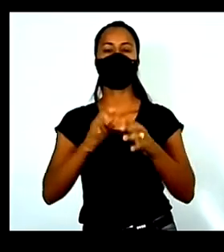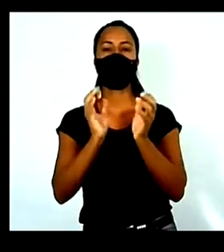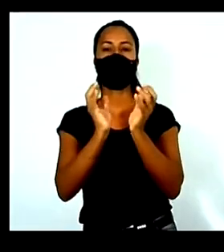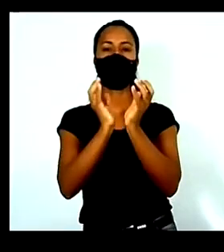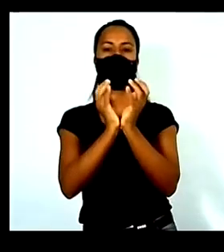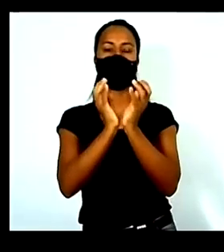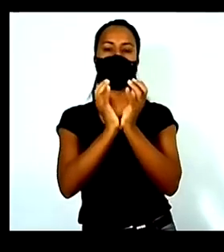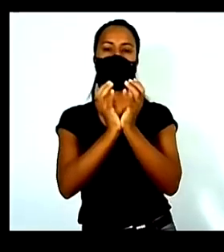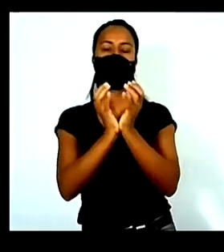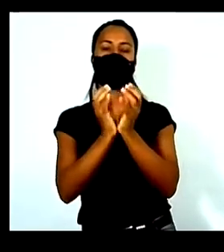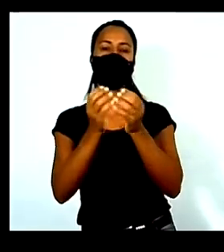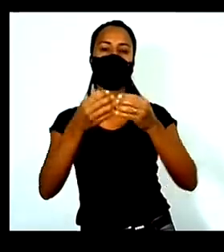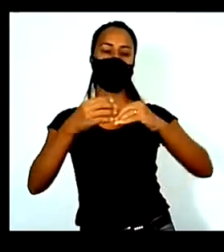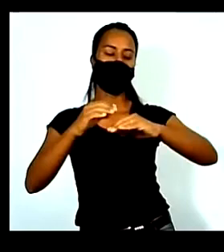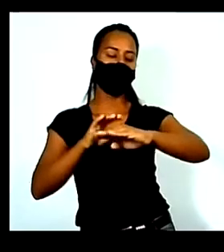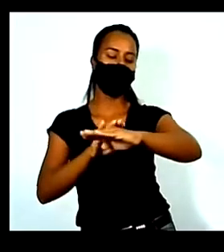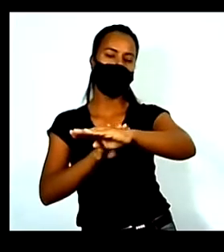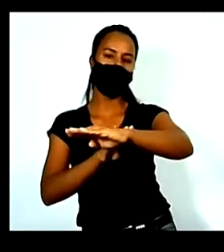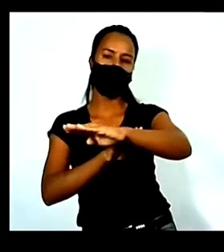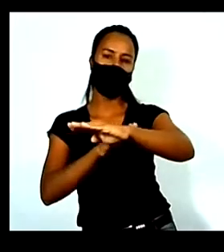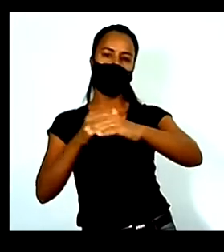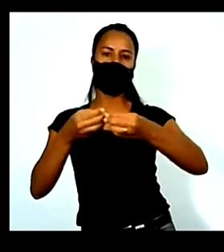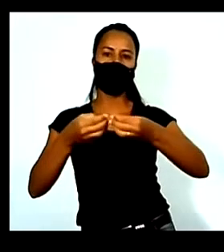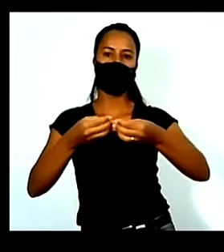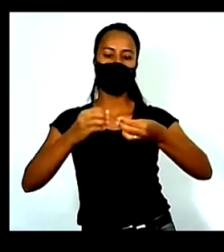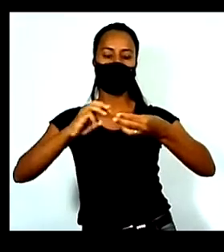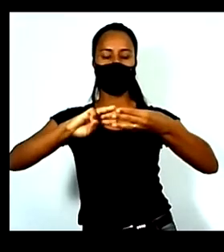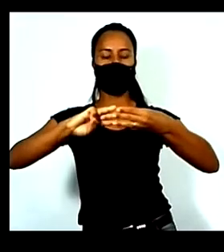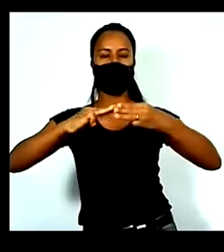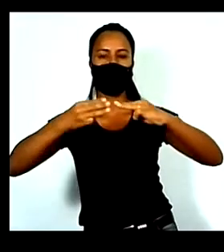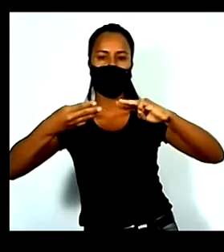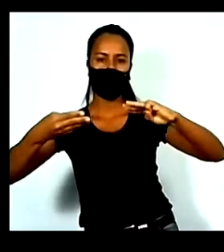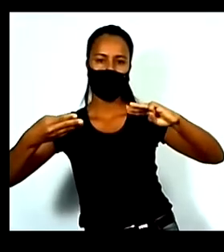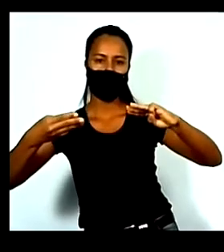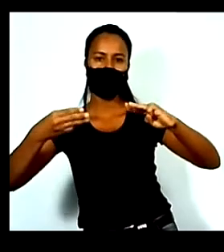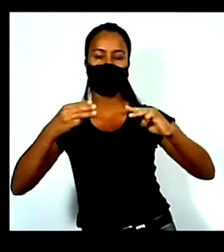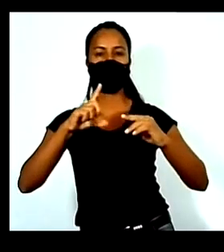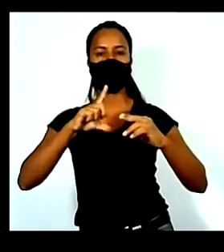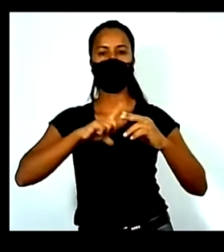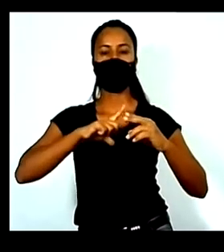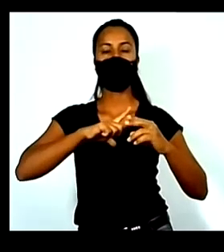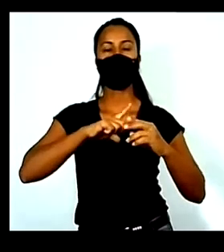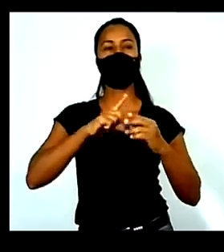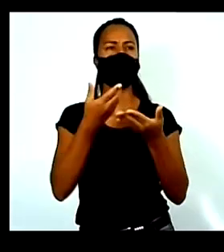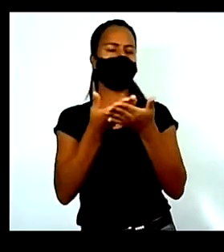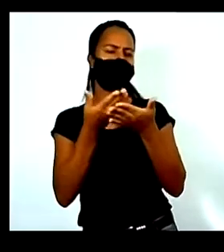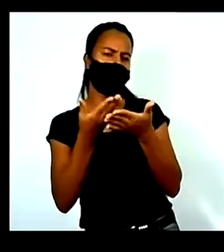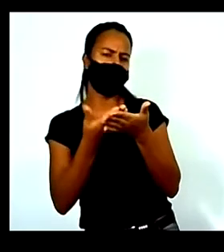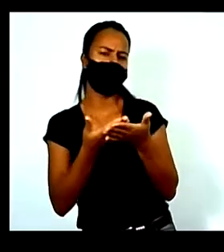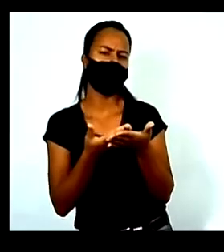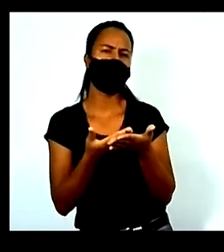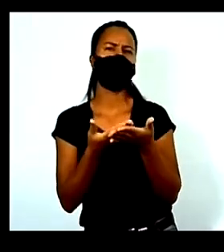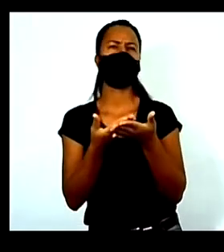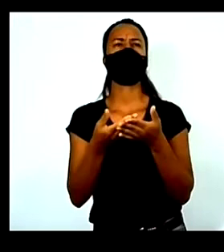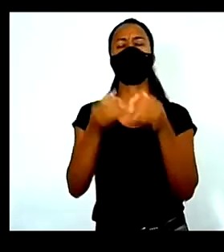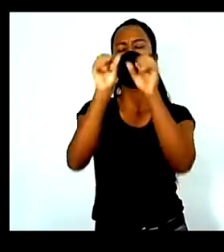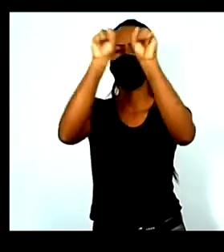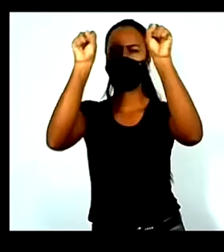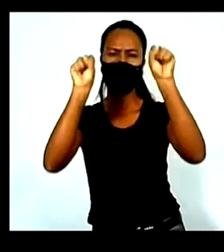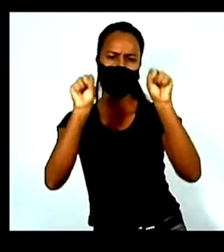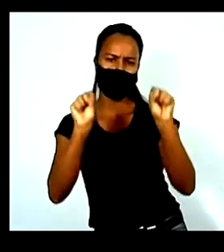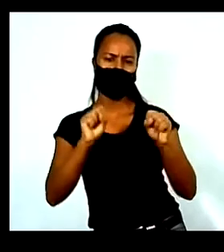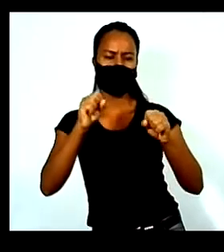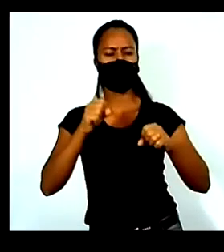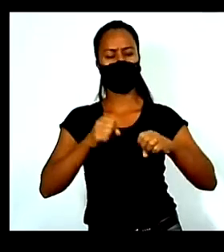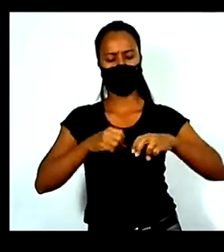de tecido, os órgãos, o conjunto de órgãos, o sistema. Então, hoje a gente vai só ver um pouquinho